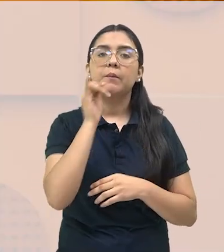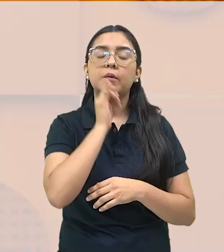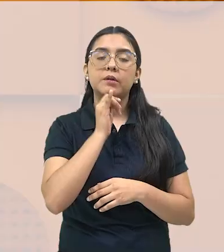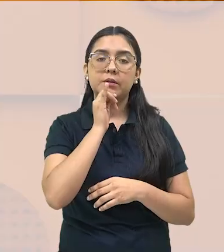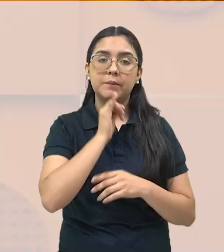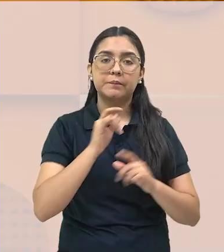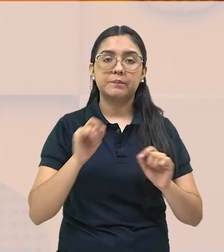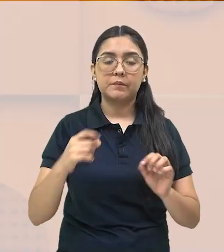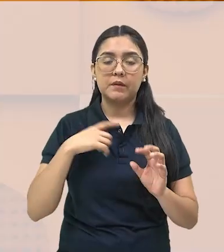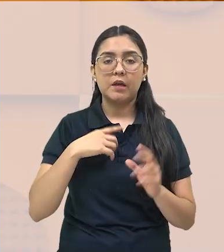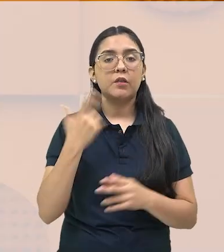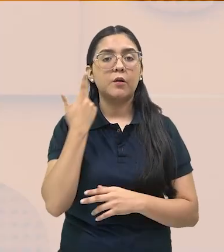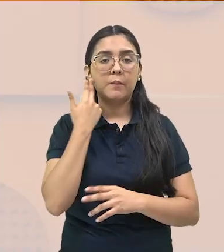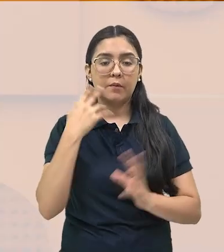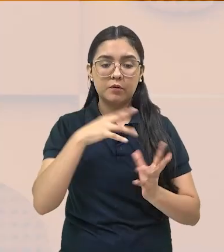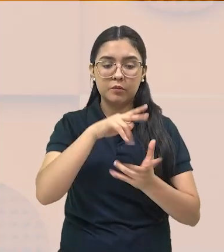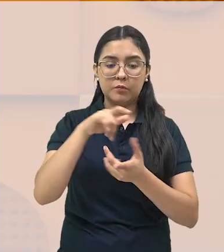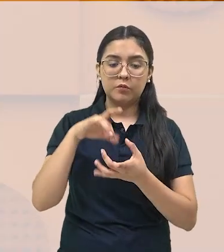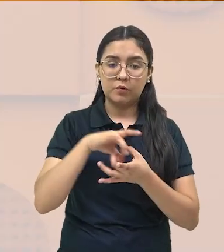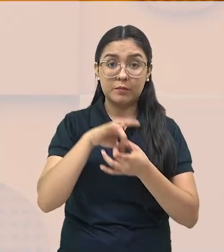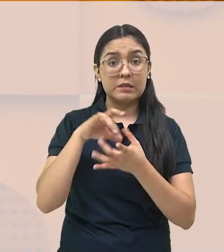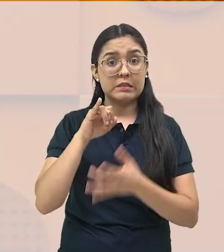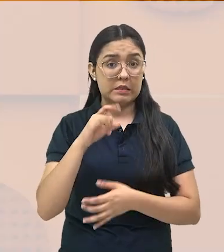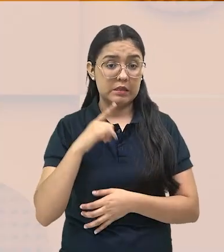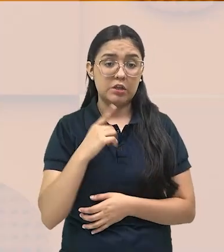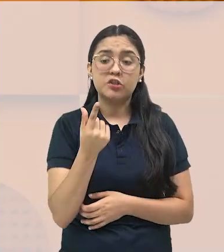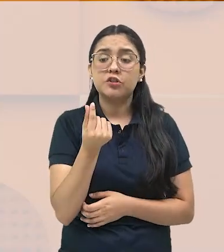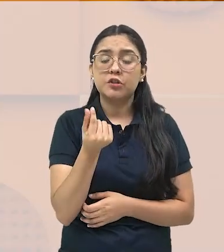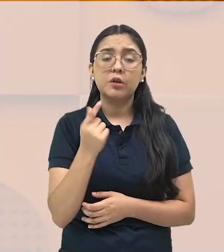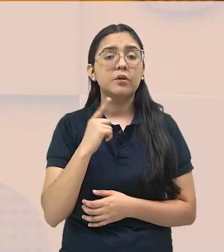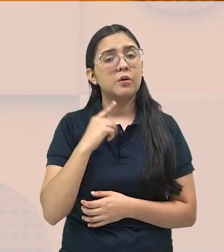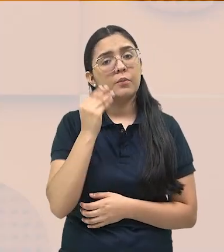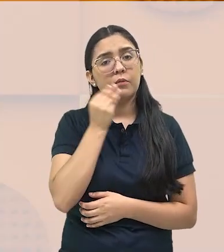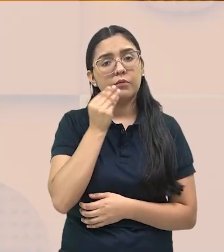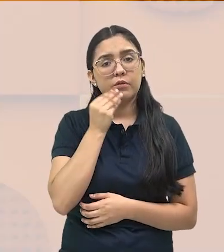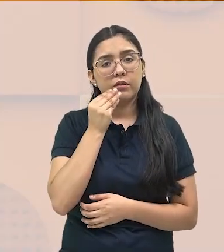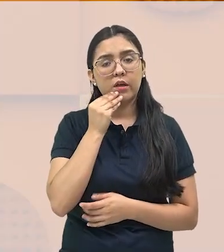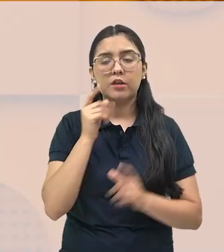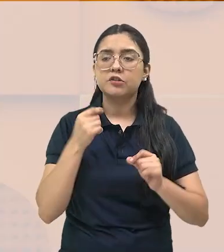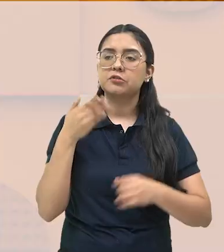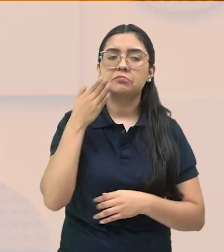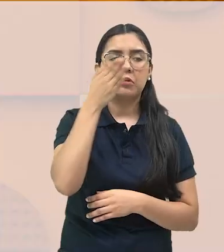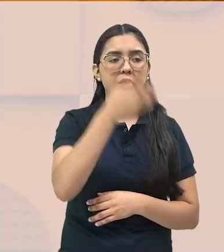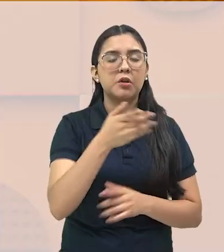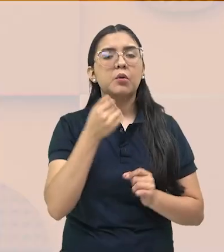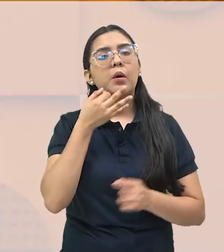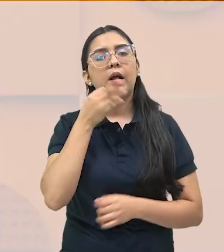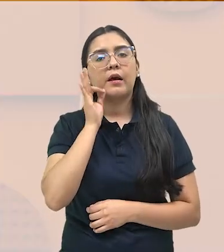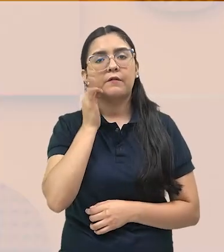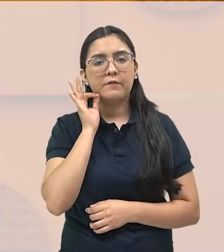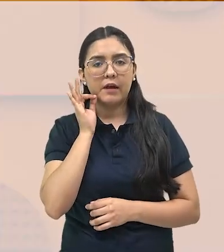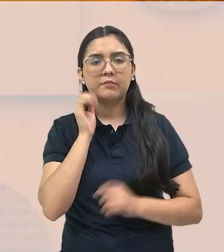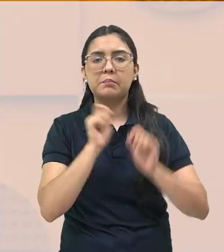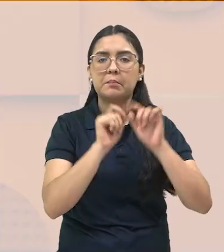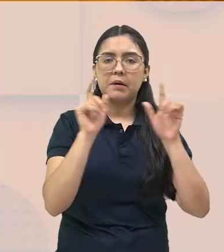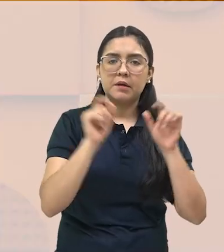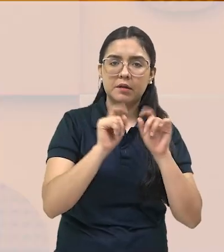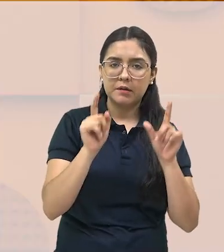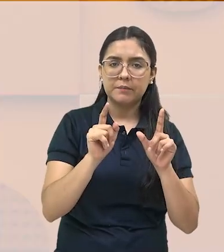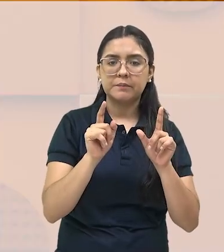comum nesse mundo globalizado, se você tiver dinheiro, é claro, né? Você tem a oportunidade de tomar café da manhã, por exemplo, aqui no Brasil,